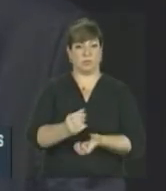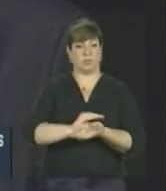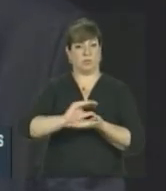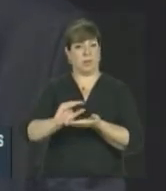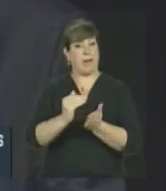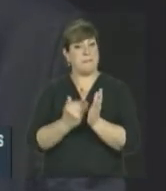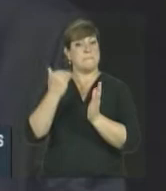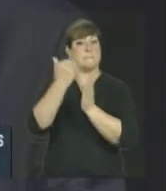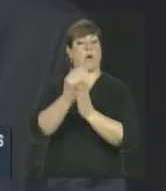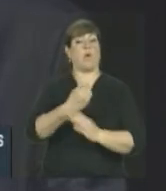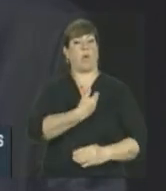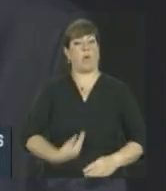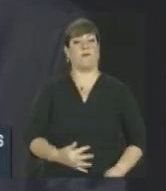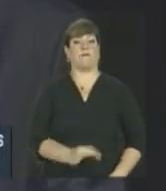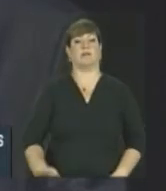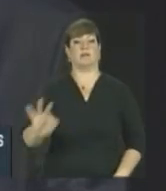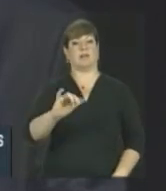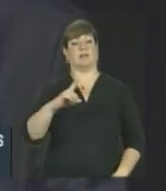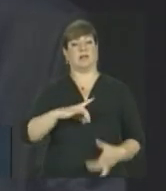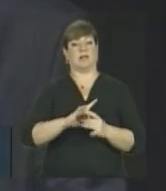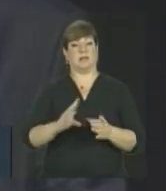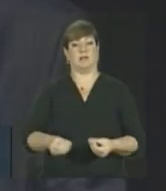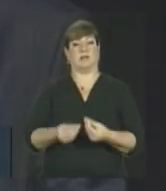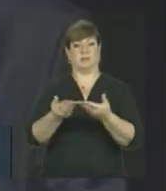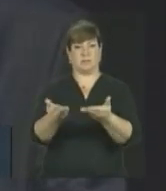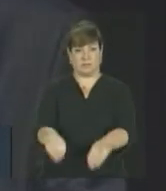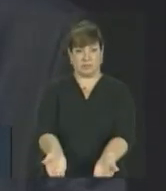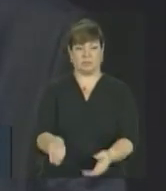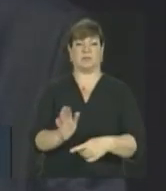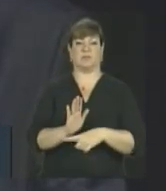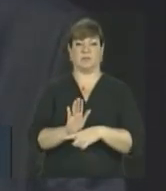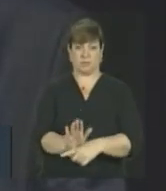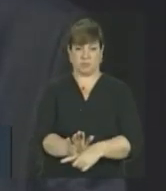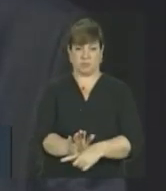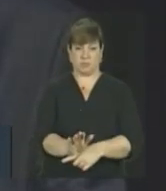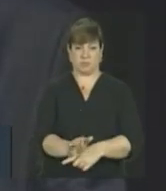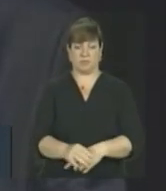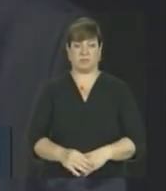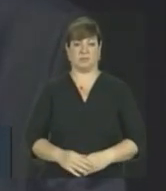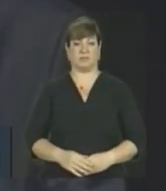mais que o governo federal tem disposição para